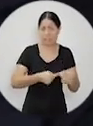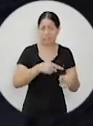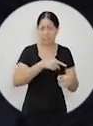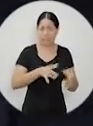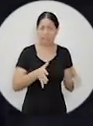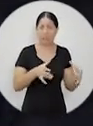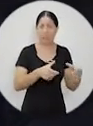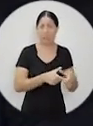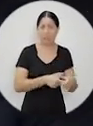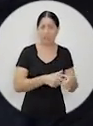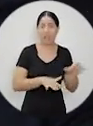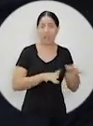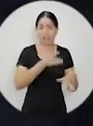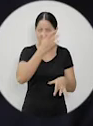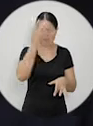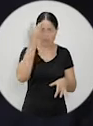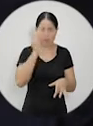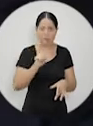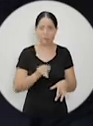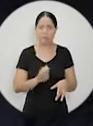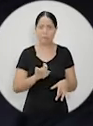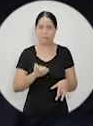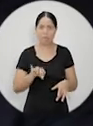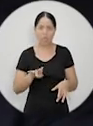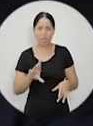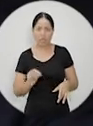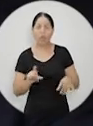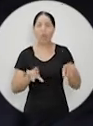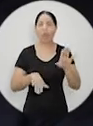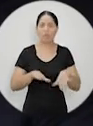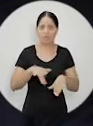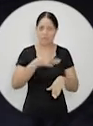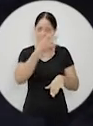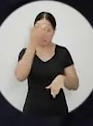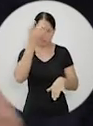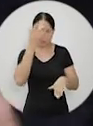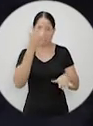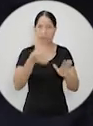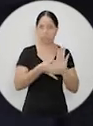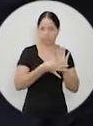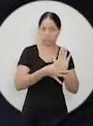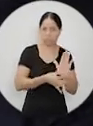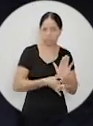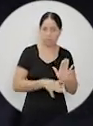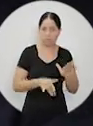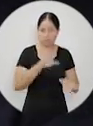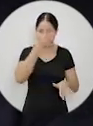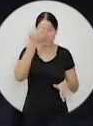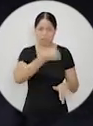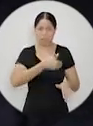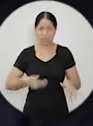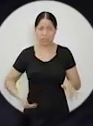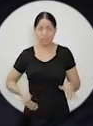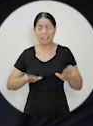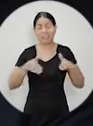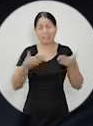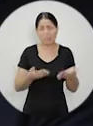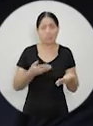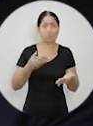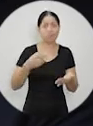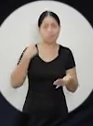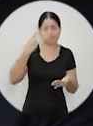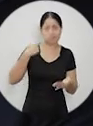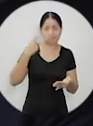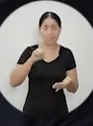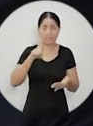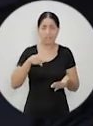cidade um blogueiro, aquele que ousa contestar os poderosos locais, e a advocacia tem